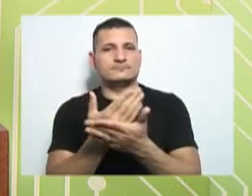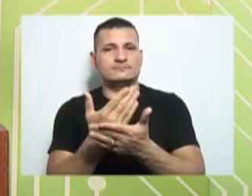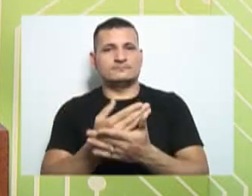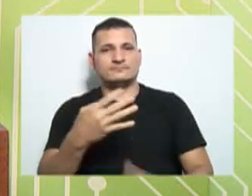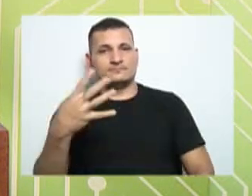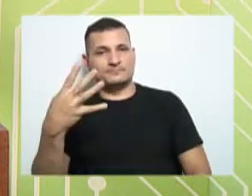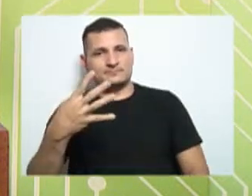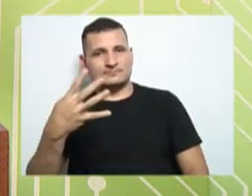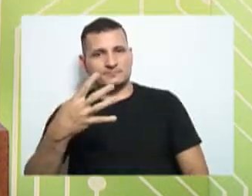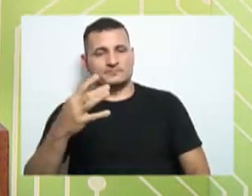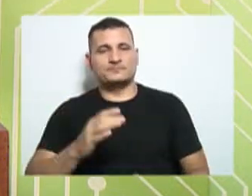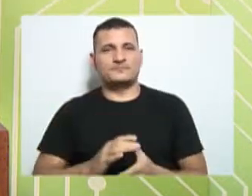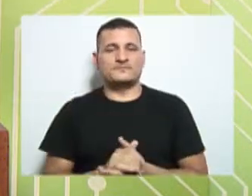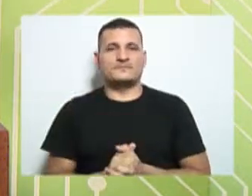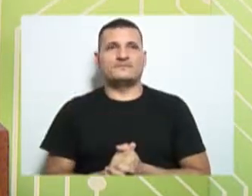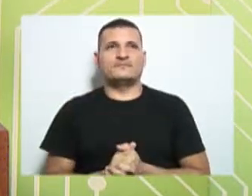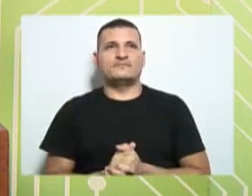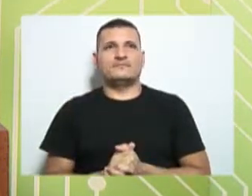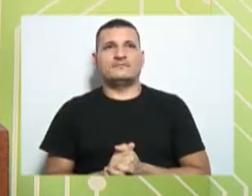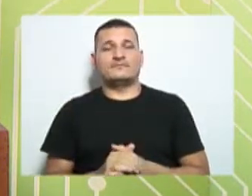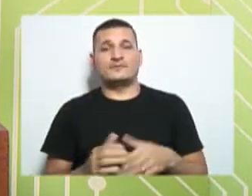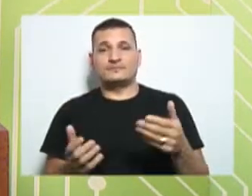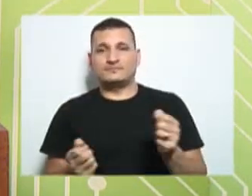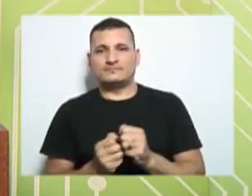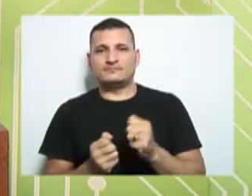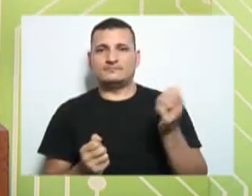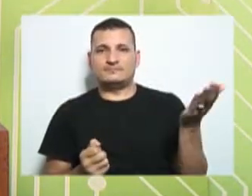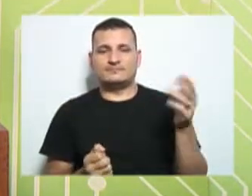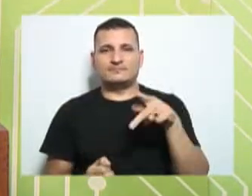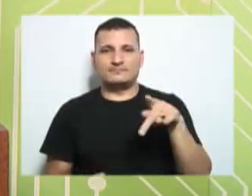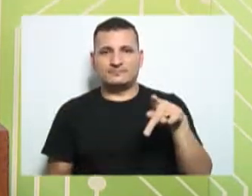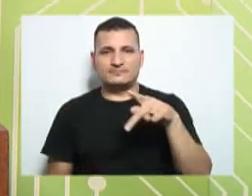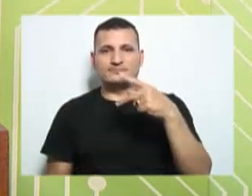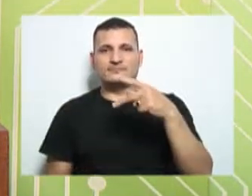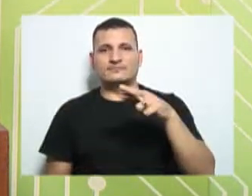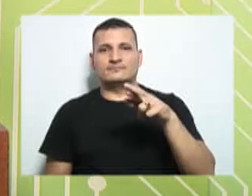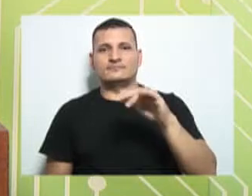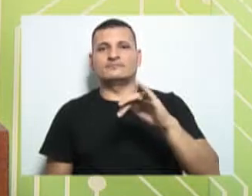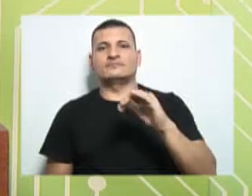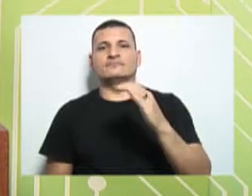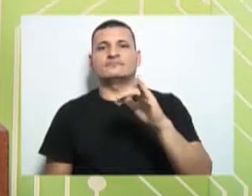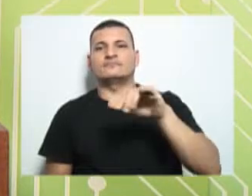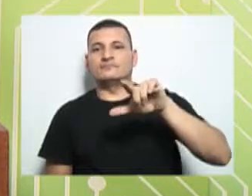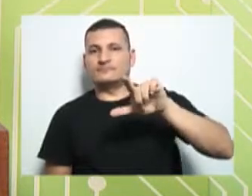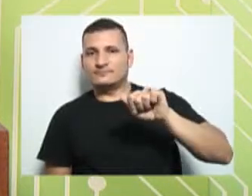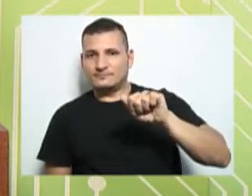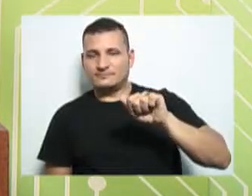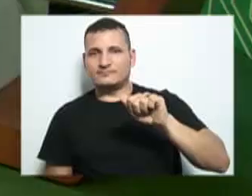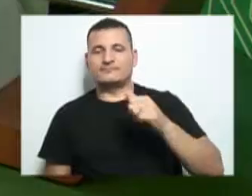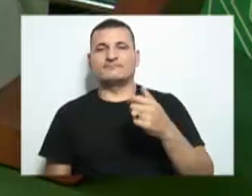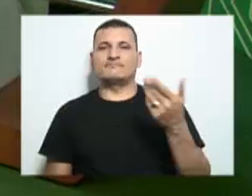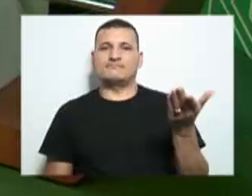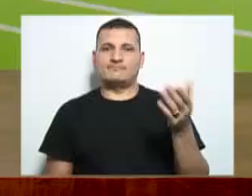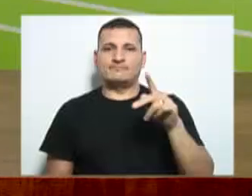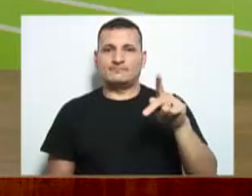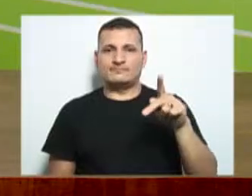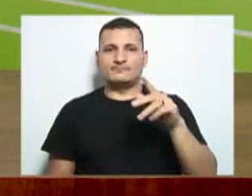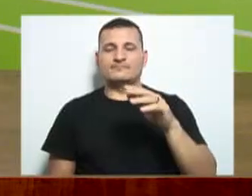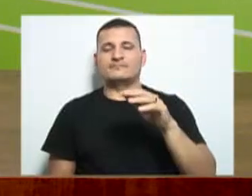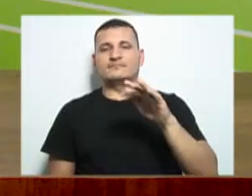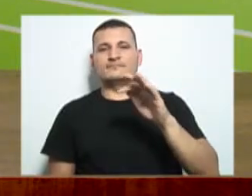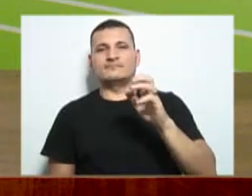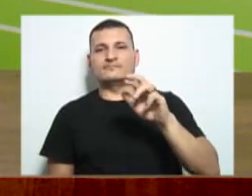4, novamente aqui, professora Priscila, e estamos com a professora Fernanda. Olá, professora Fernanda. Olá, professora